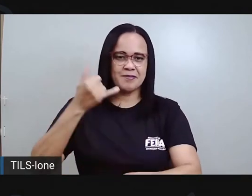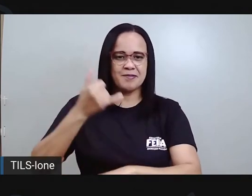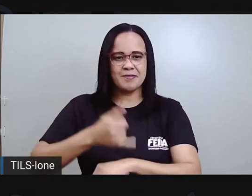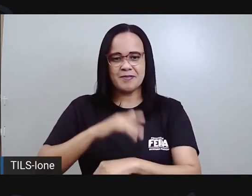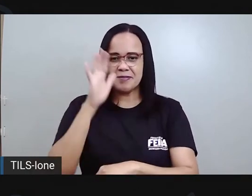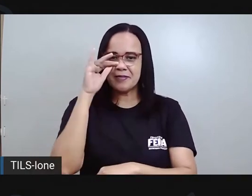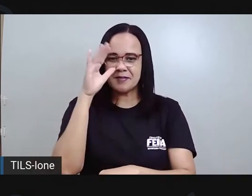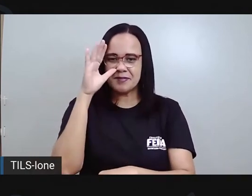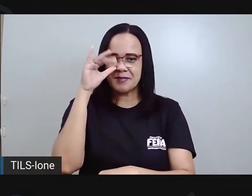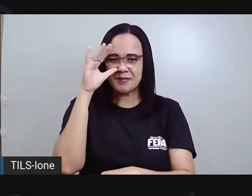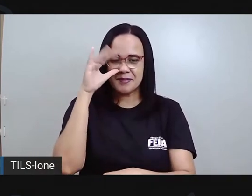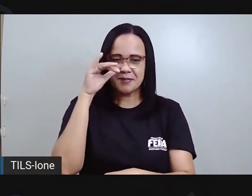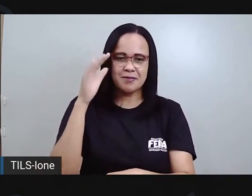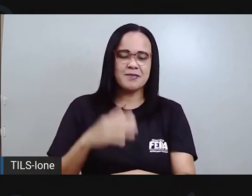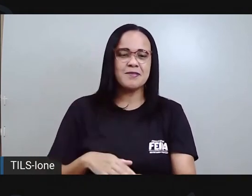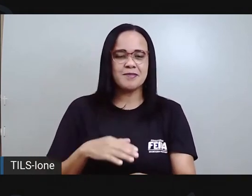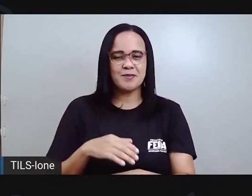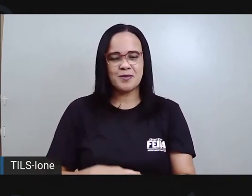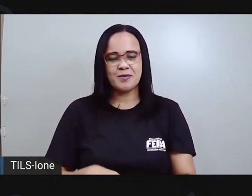de pica-pau.